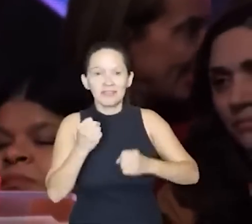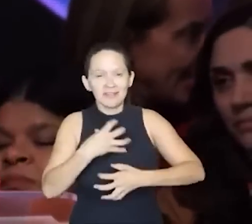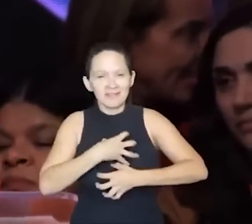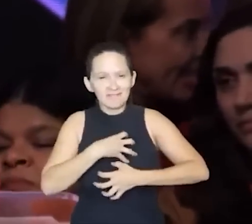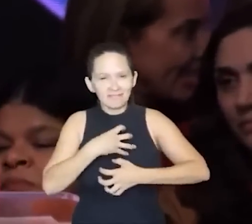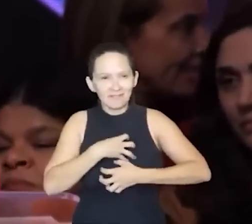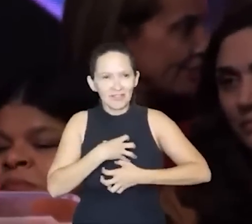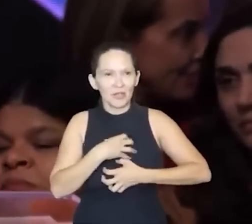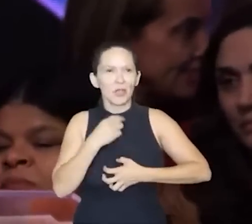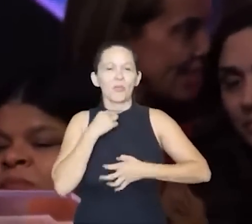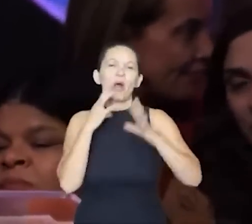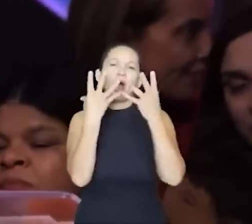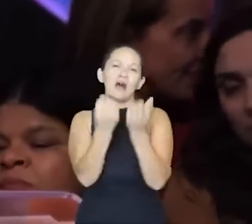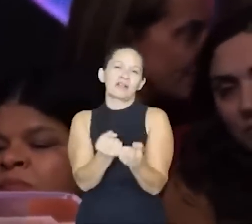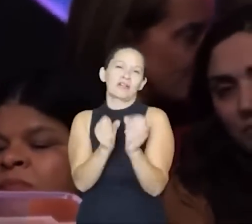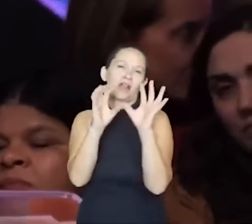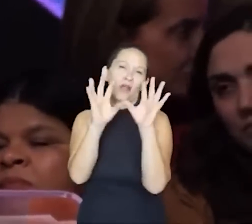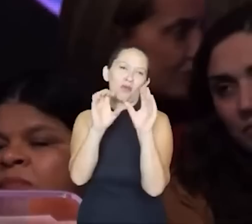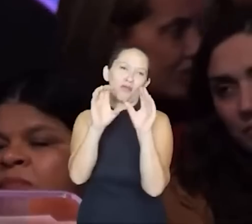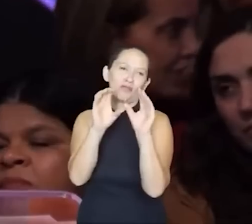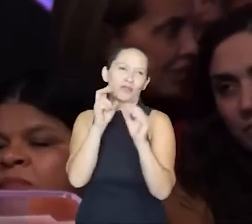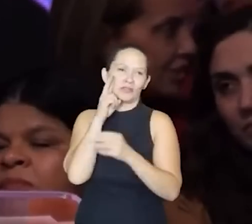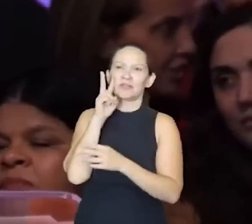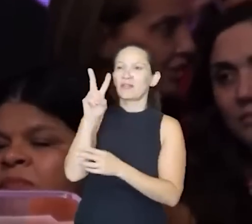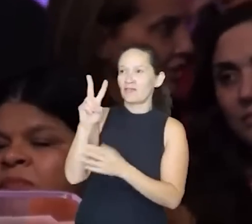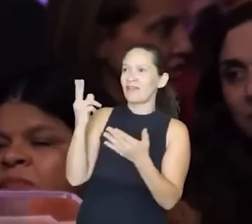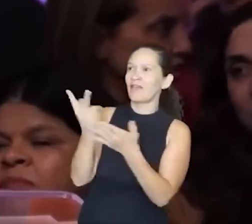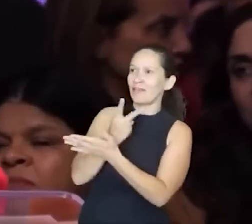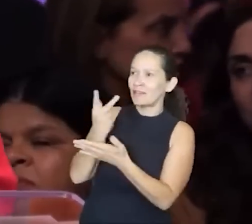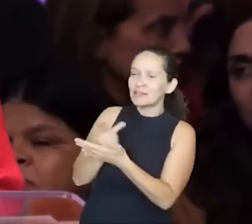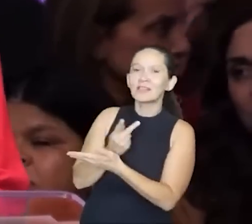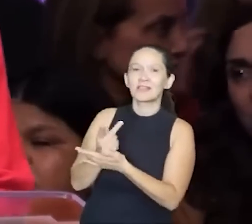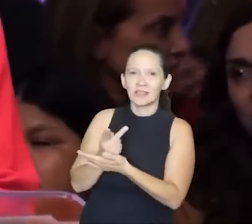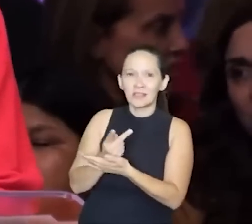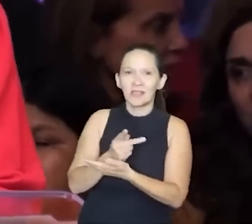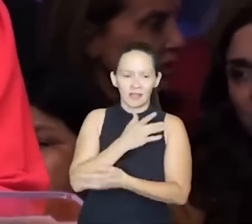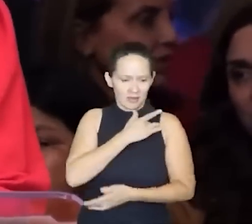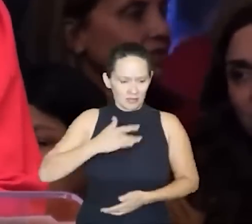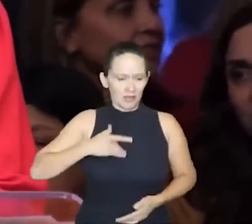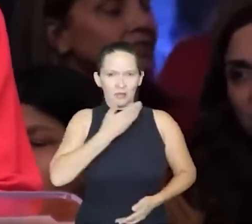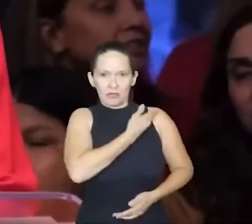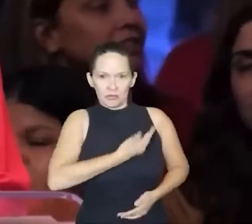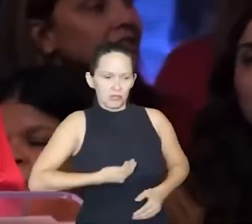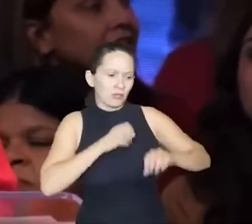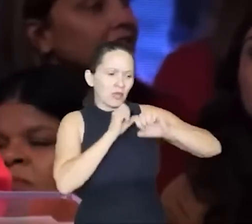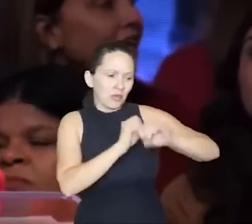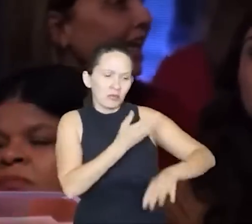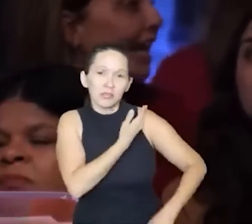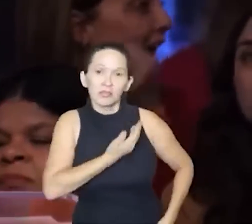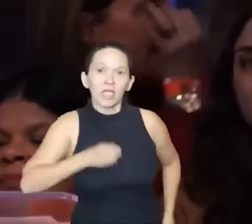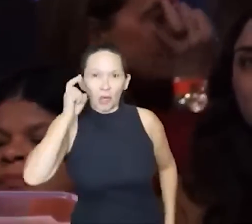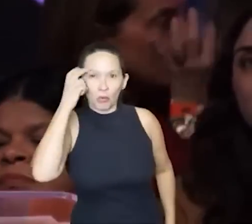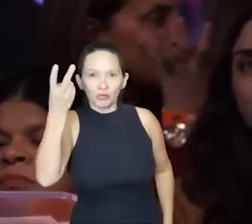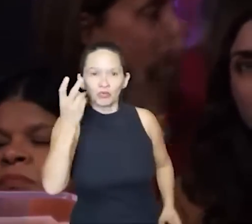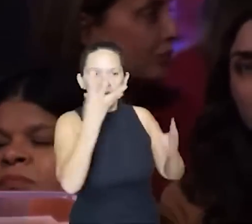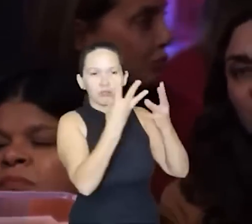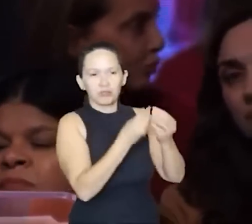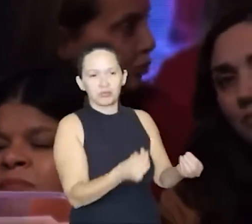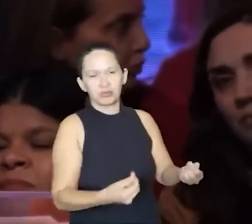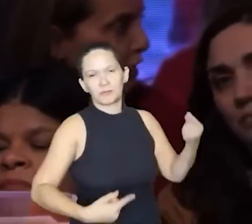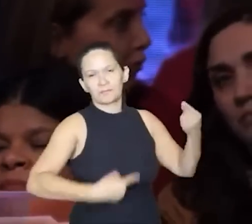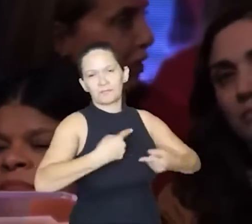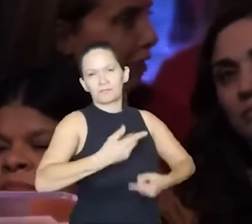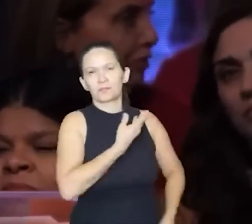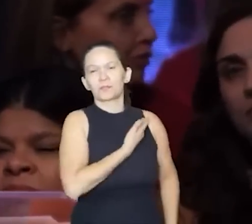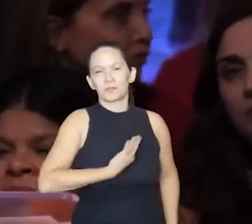acomodação possível diante do sucateamento da saúde pública, da educação e da cultura, das políticas públicas de